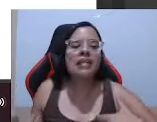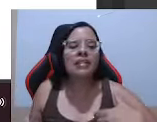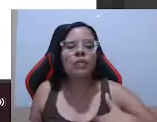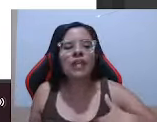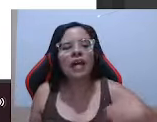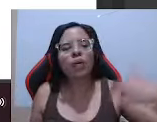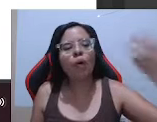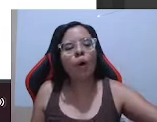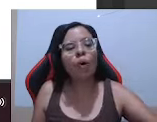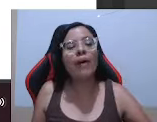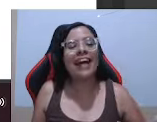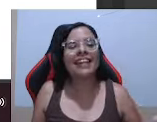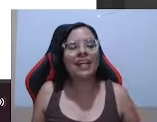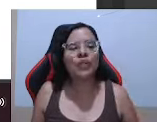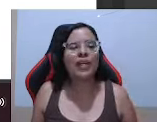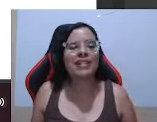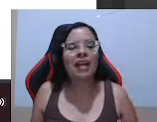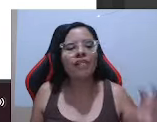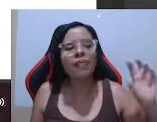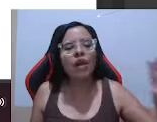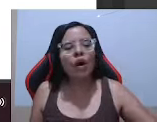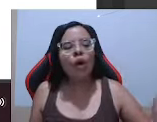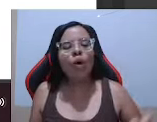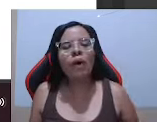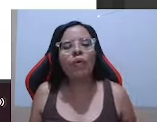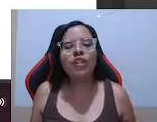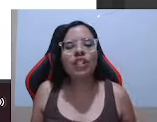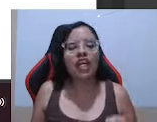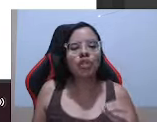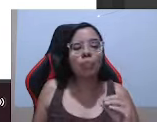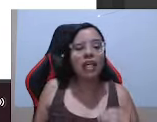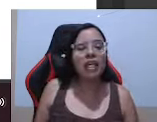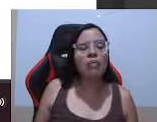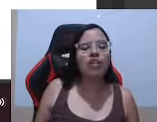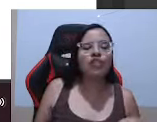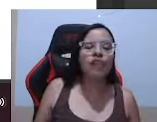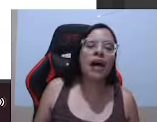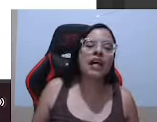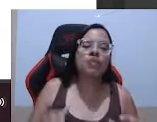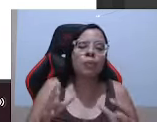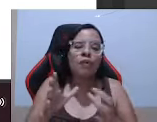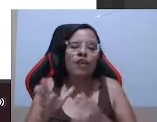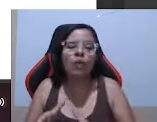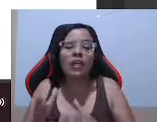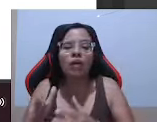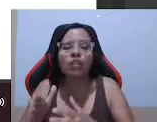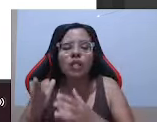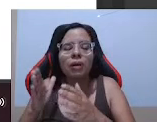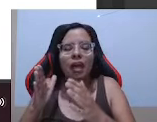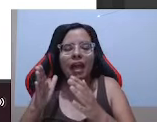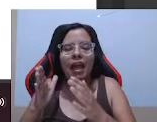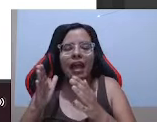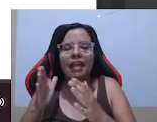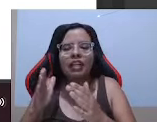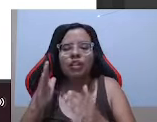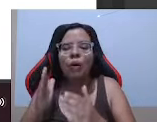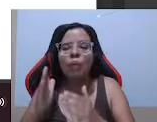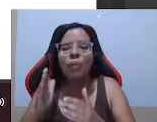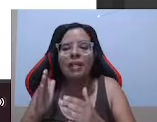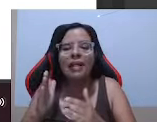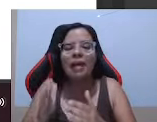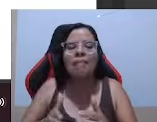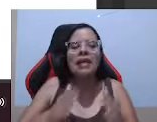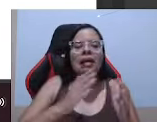pós-pandemia, estão saindo ou com cadastro reserva ou com uma quantidade mínima de vagas para a prefeitura não se ali